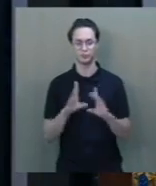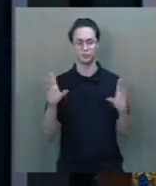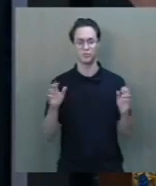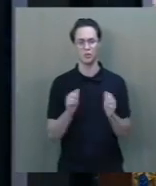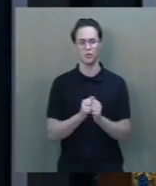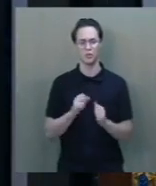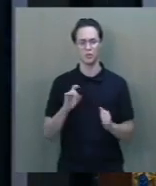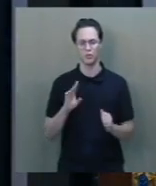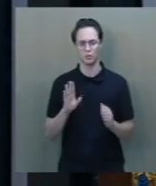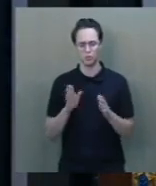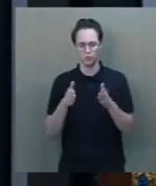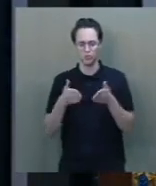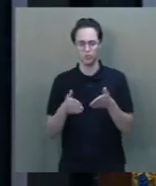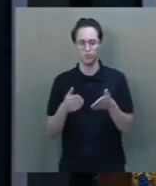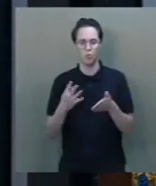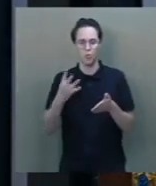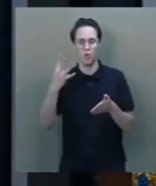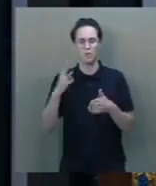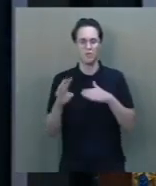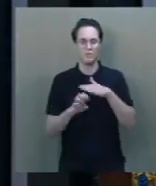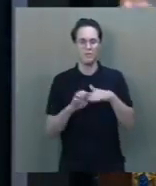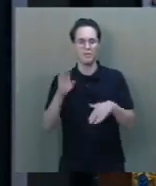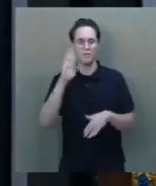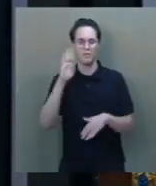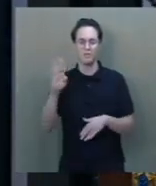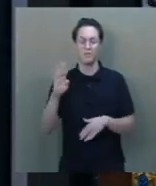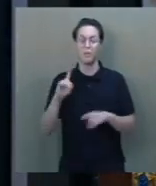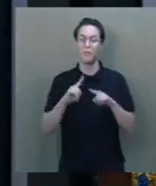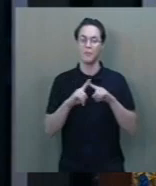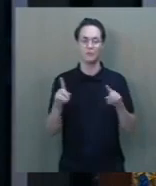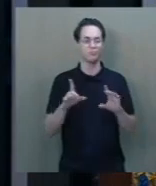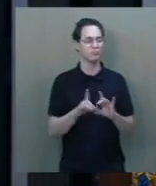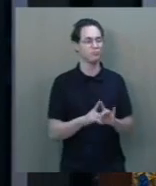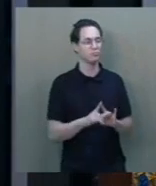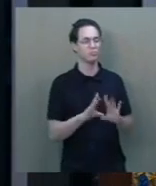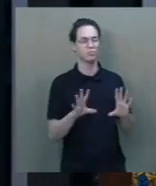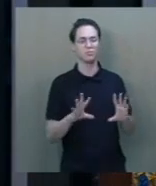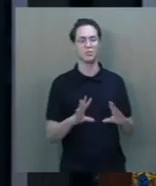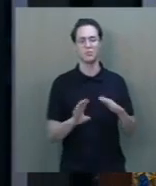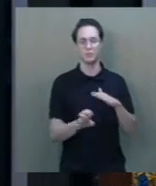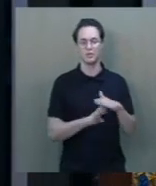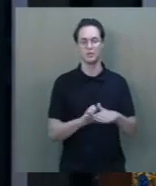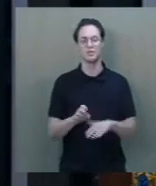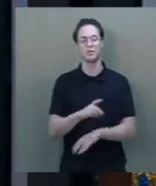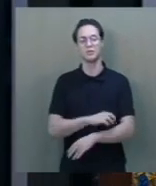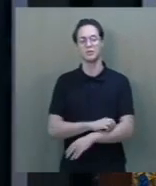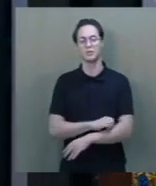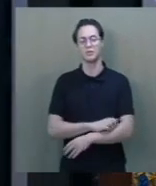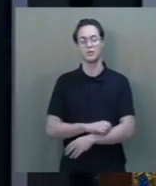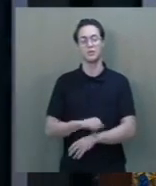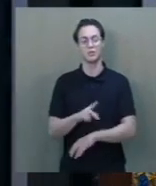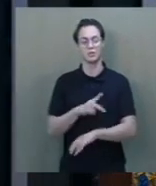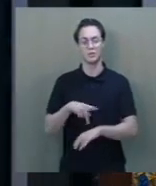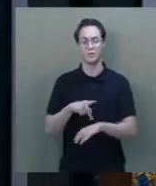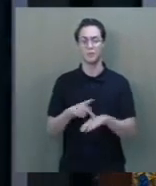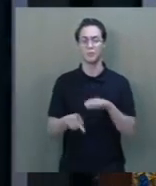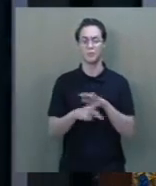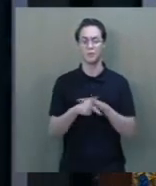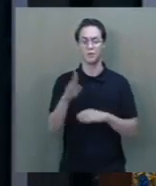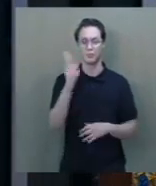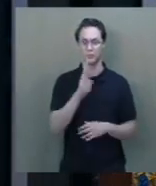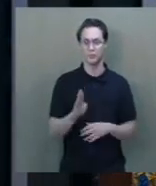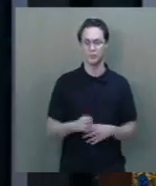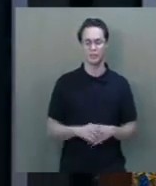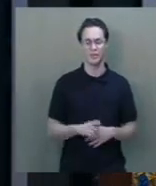as 5 ou 4 maiores empresas do mundo, mas viabilizar as empresas nacionais. O marco regulatório do